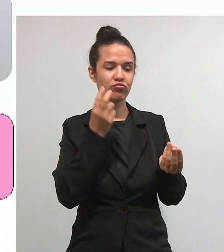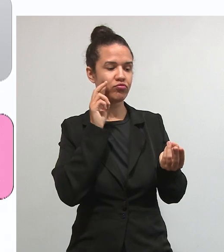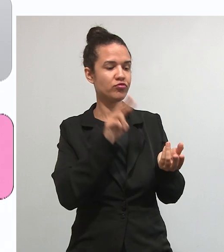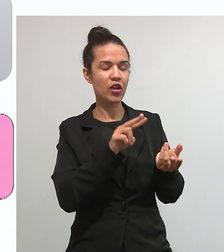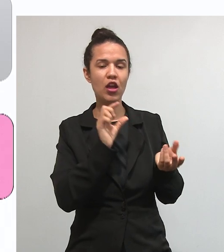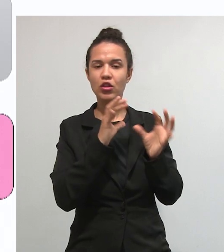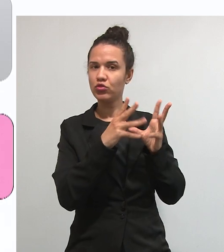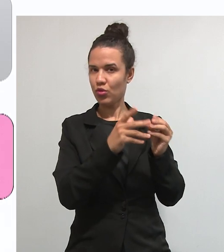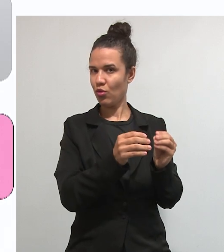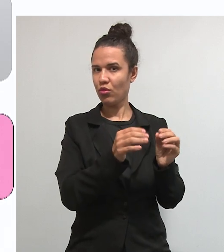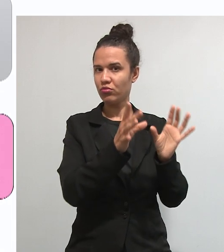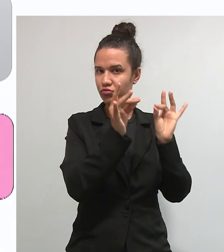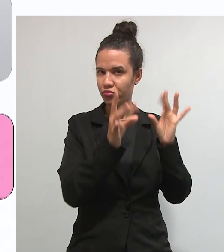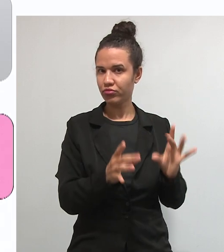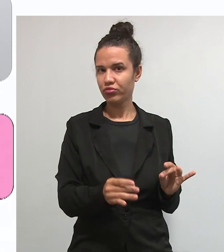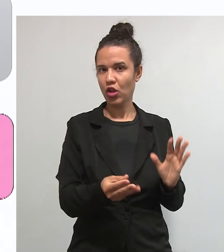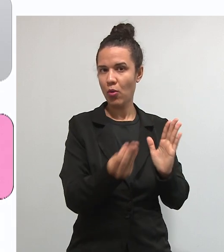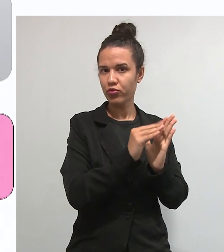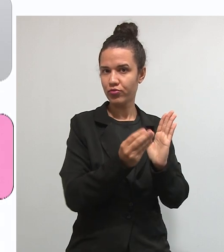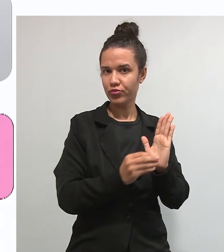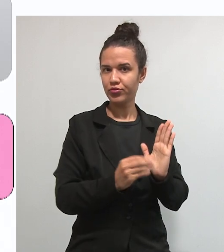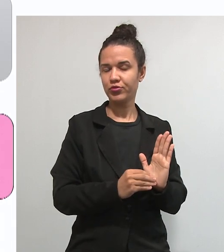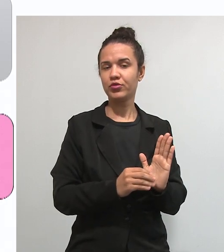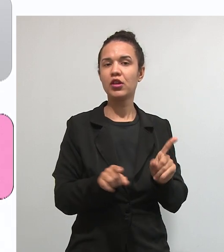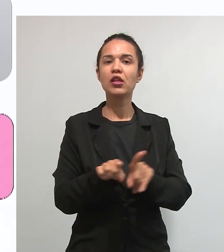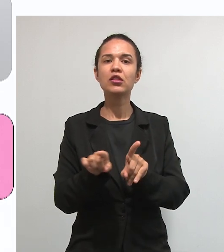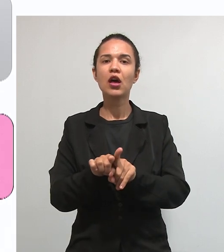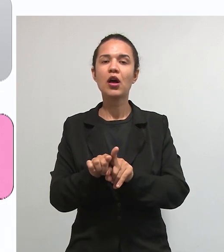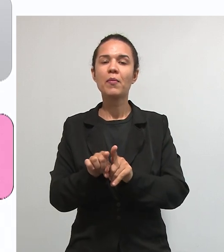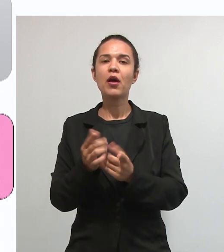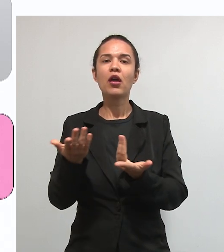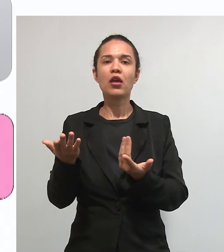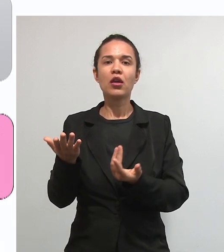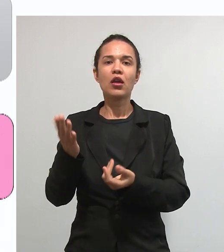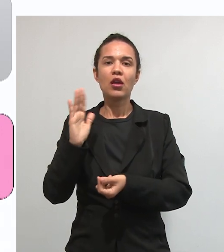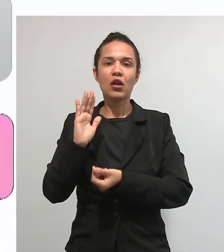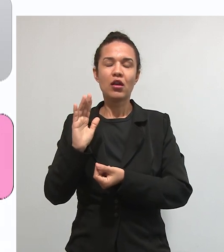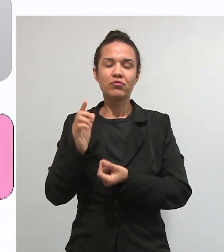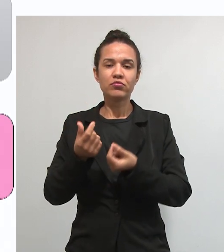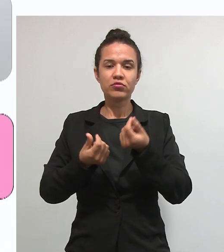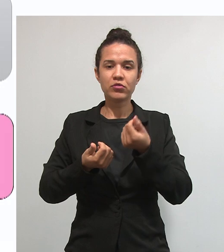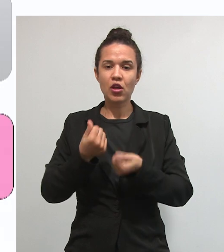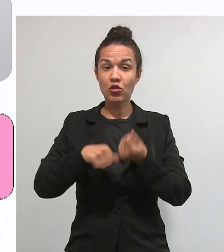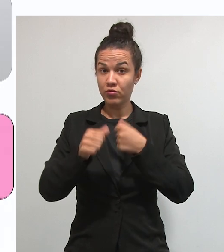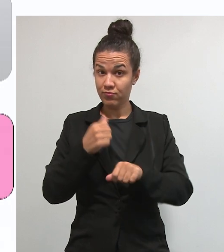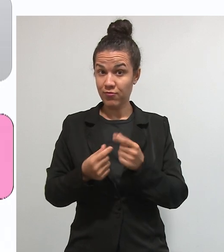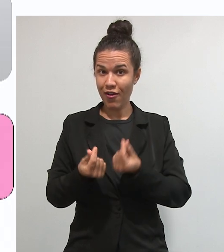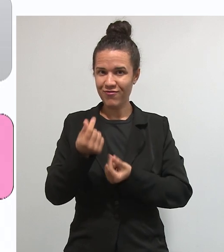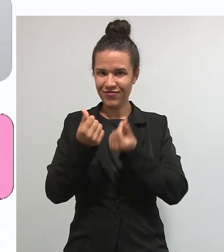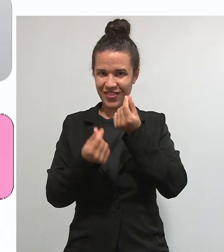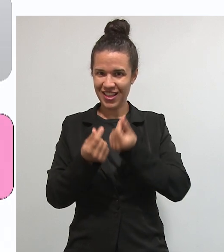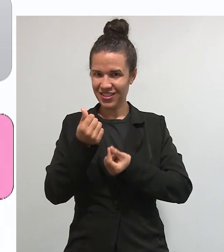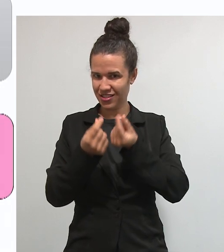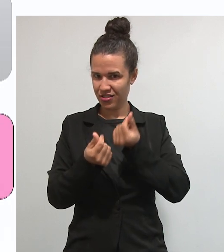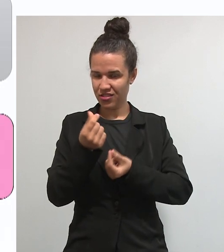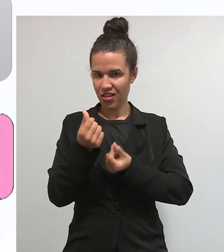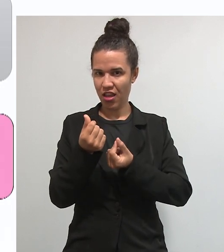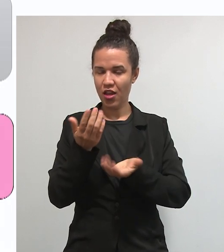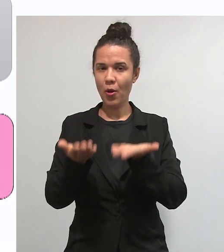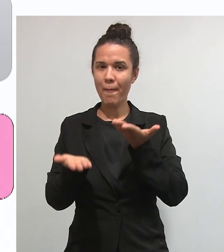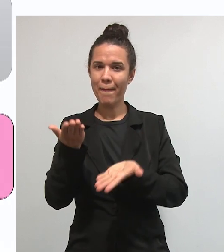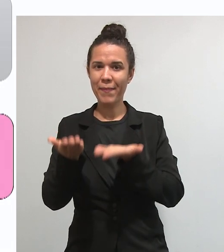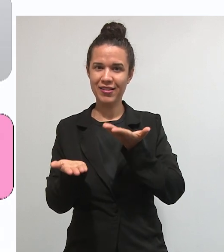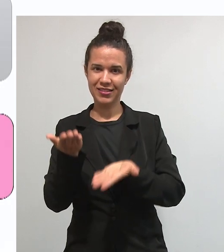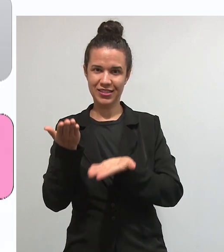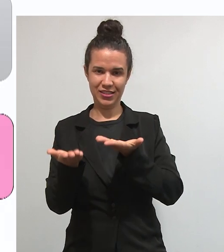ou realizadas, tá? E o balanço financeiro? Ele visa aqui ó, o ingresso e dispêndio orçamentário